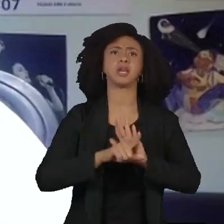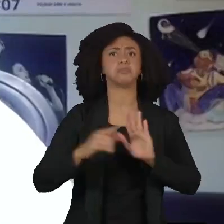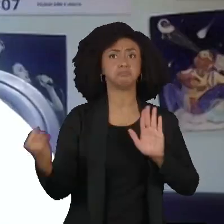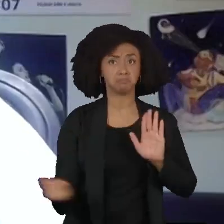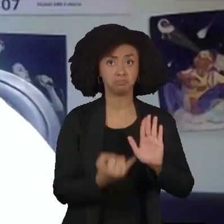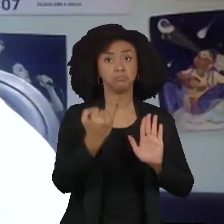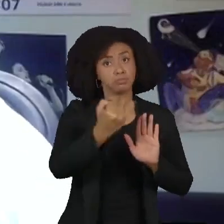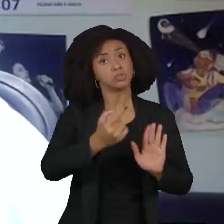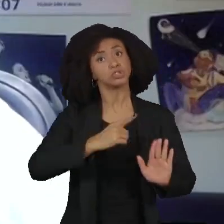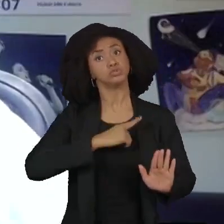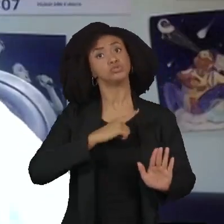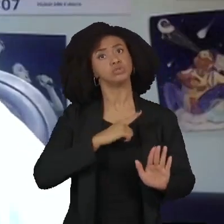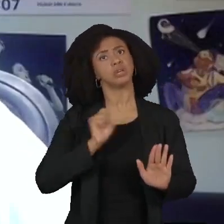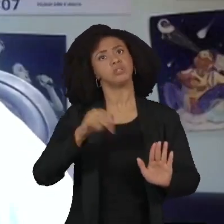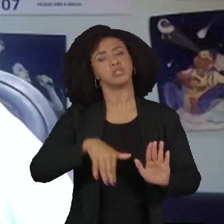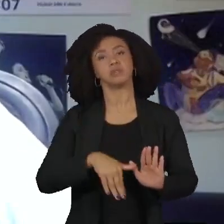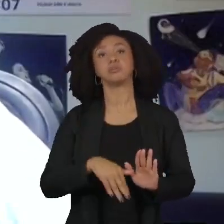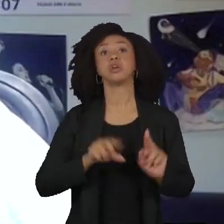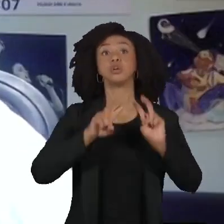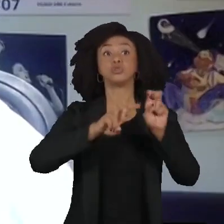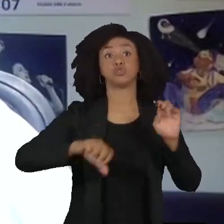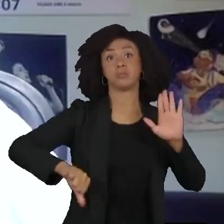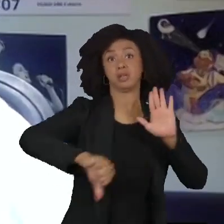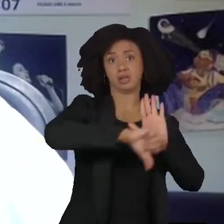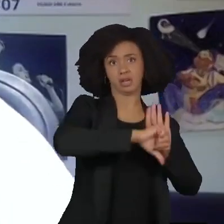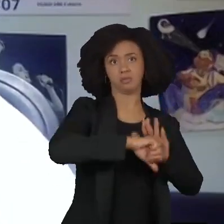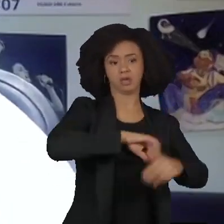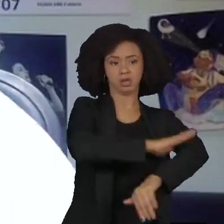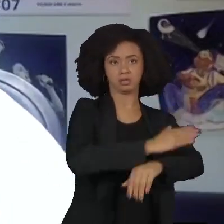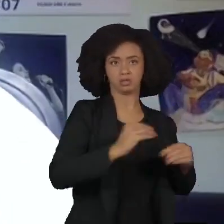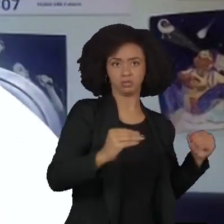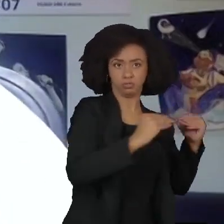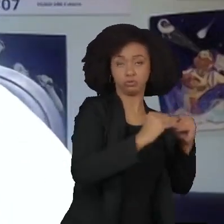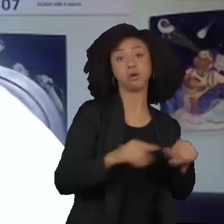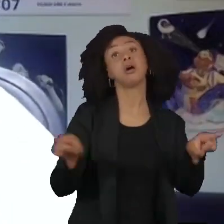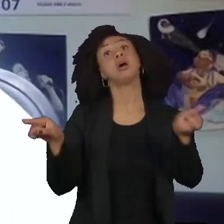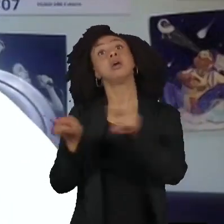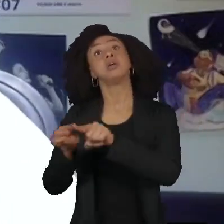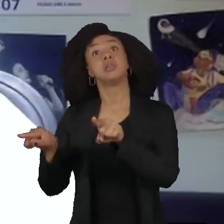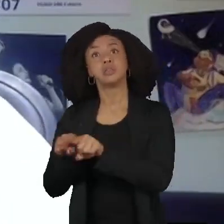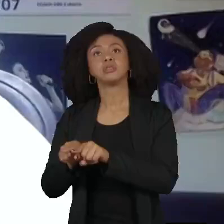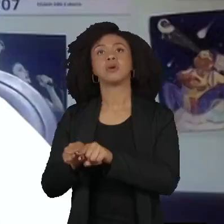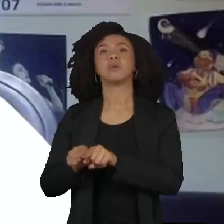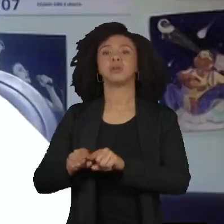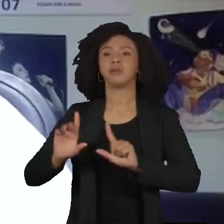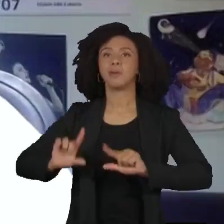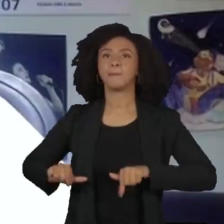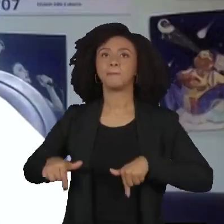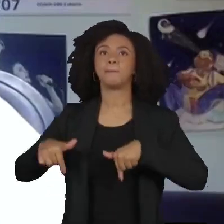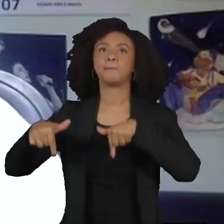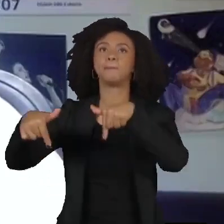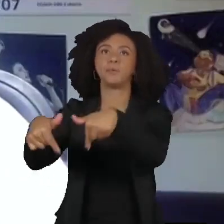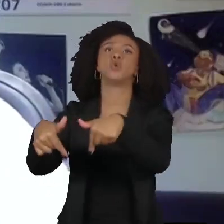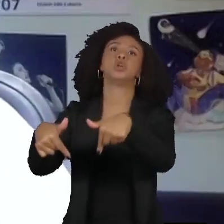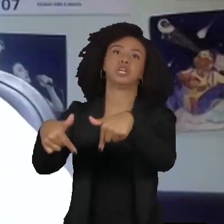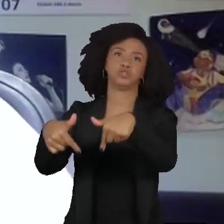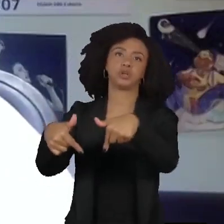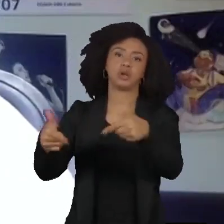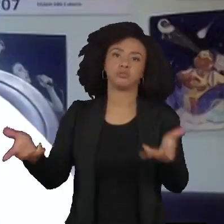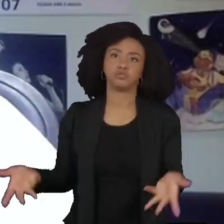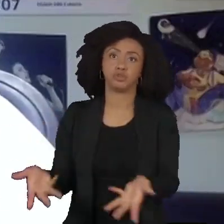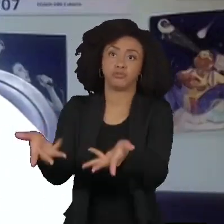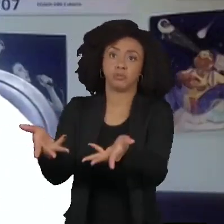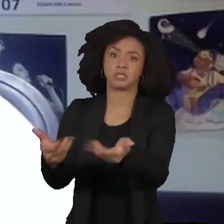significativos aí, tanto na criminalização da prática do racismo, como na construção das chamadas políticas de ação afirmativa. Então,